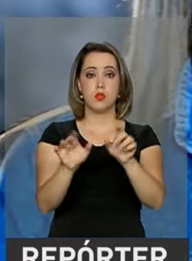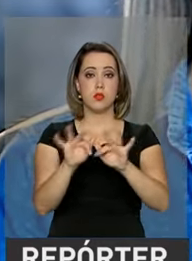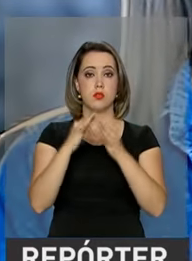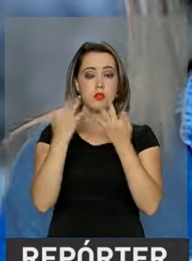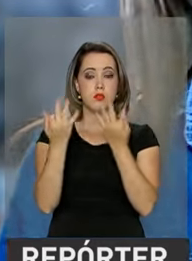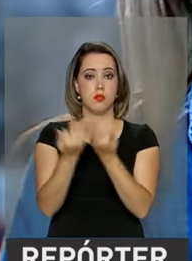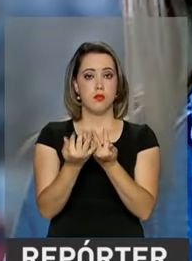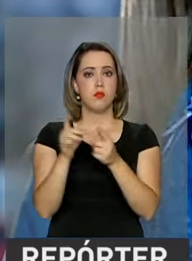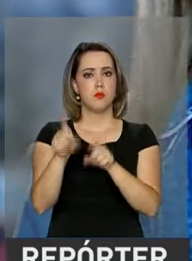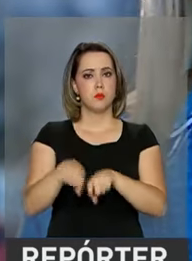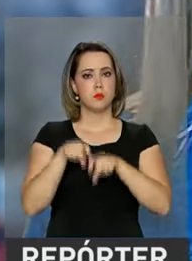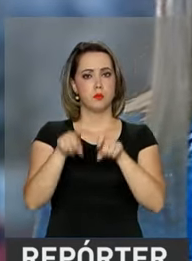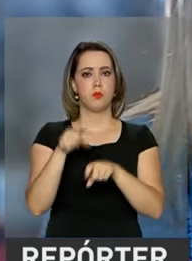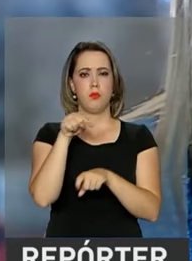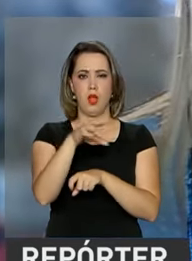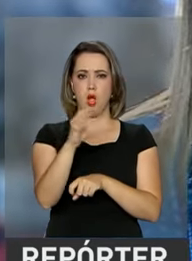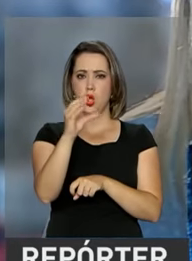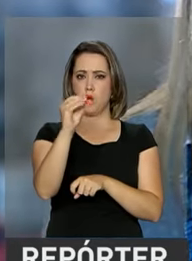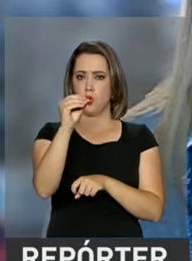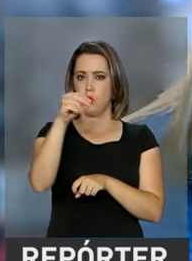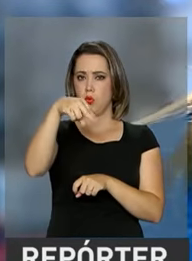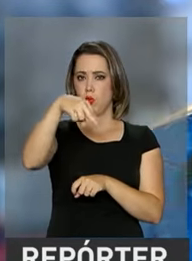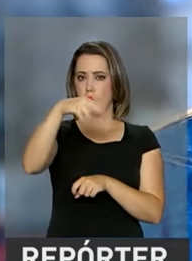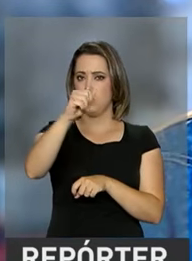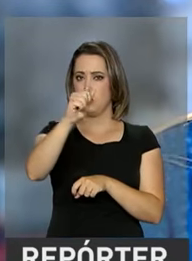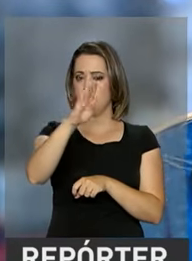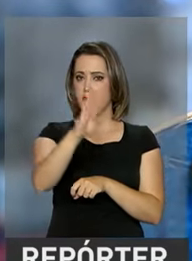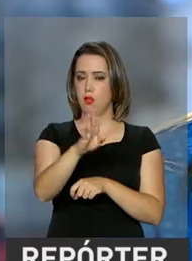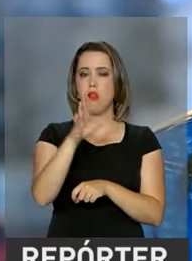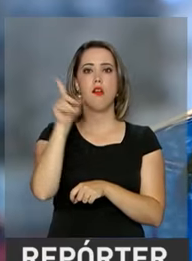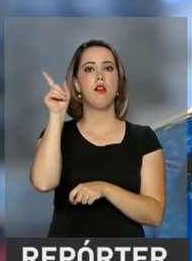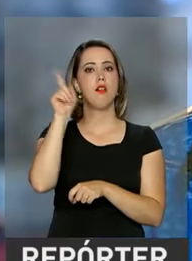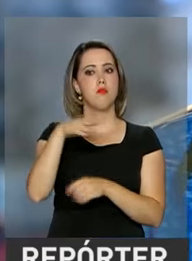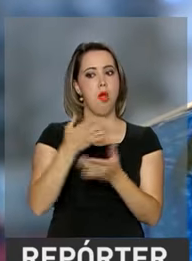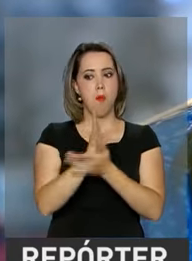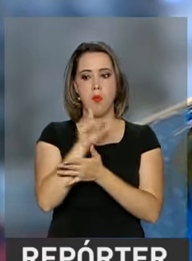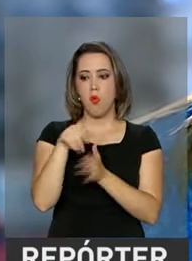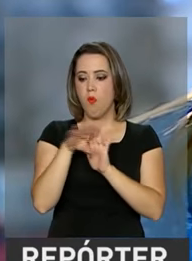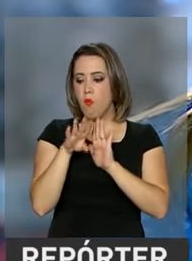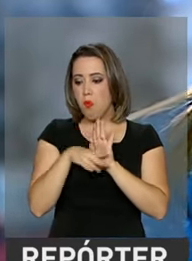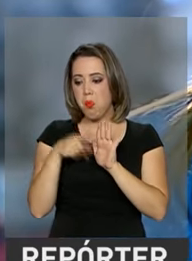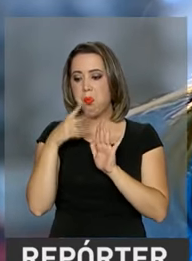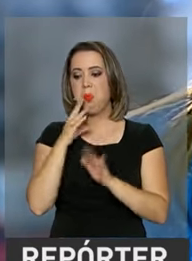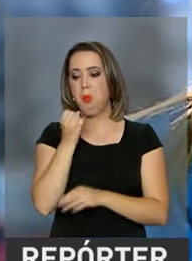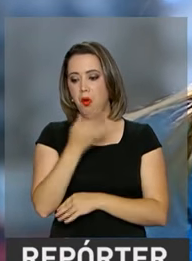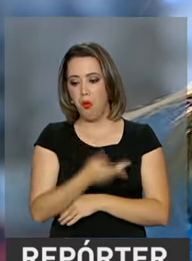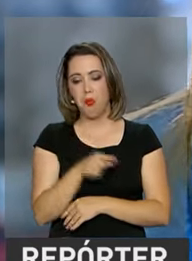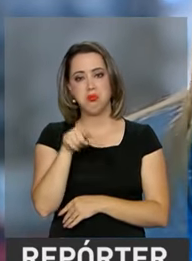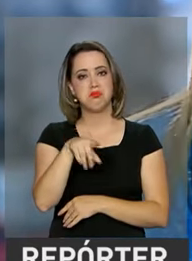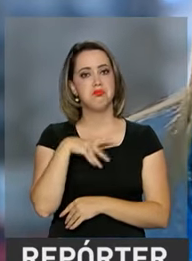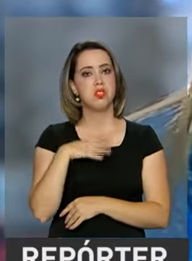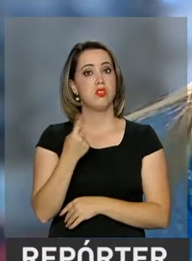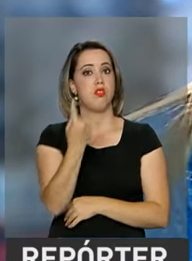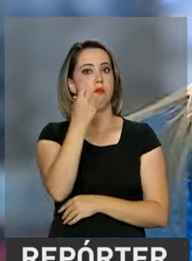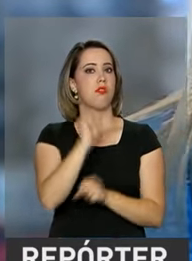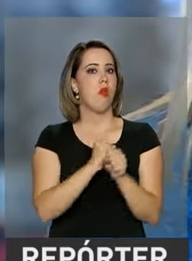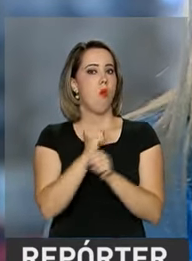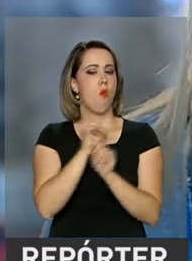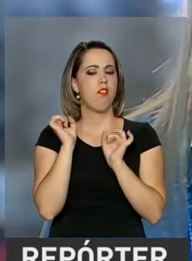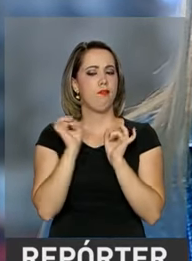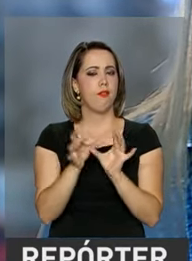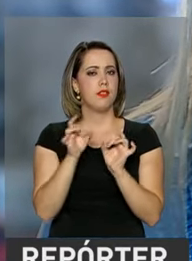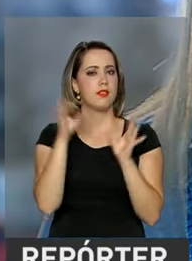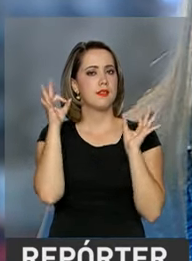Conab aprova o nosso projeto, é momento de muita felicidade, por conta que a gente sabe que tem um ano de produto para